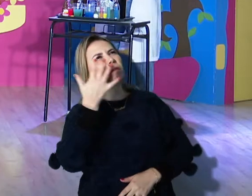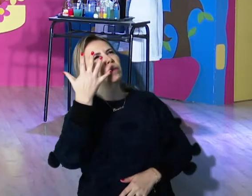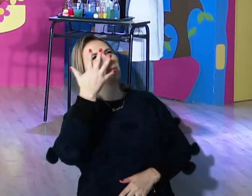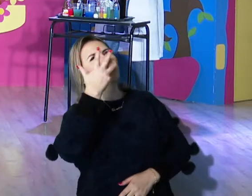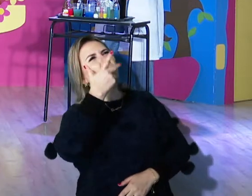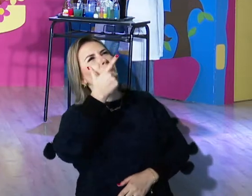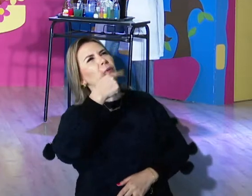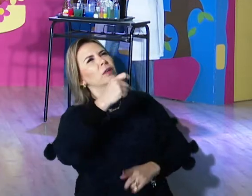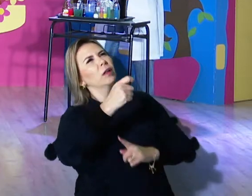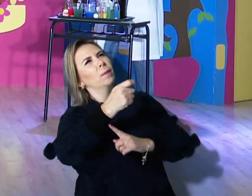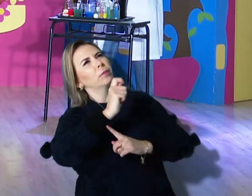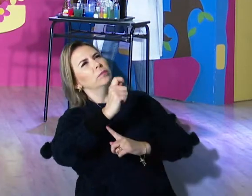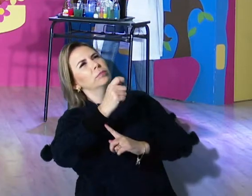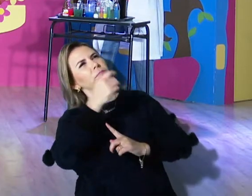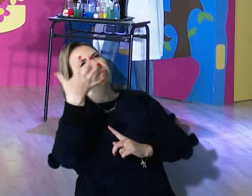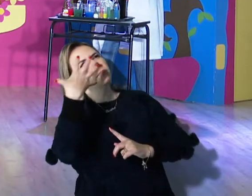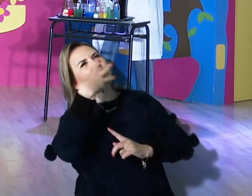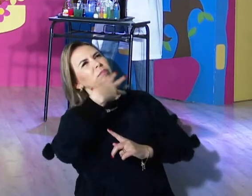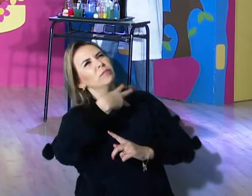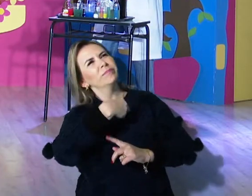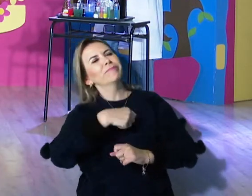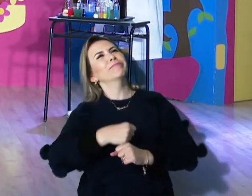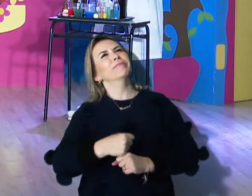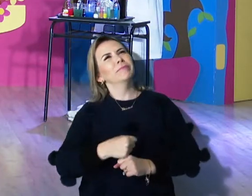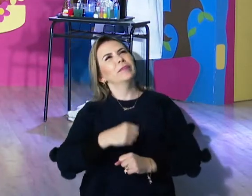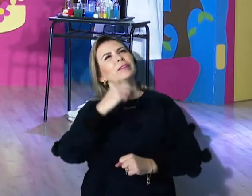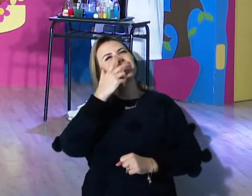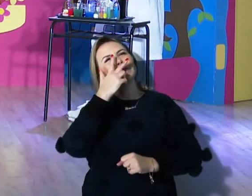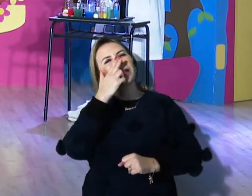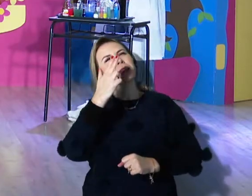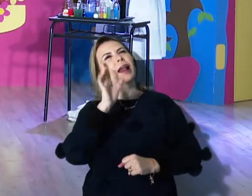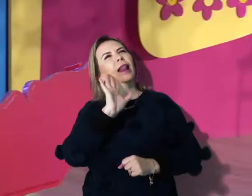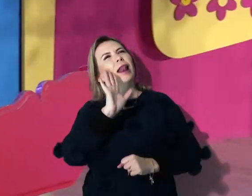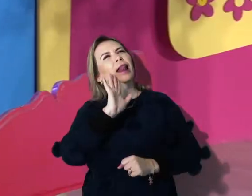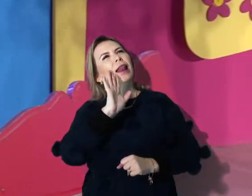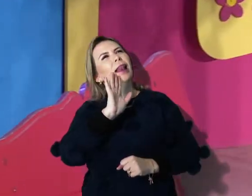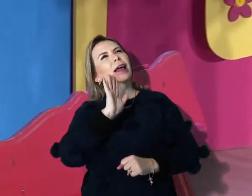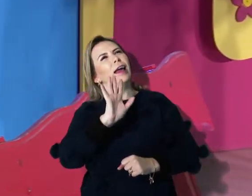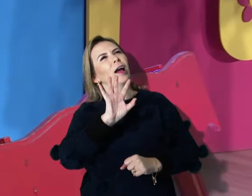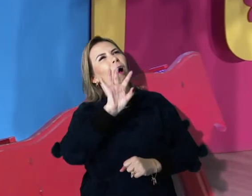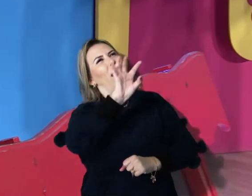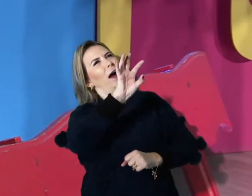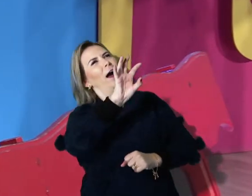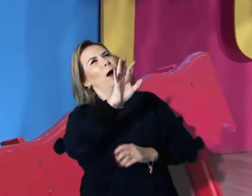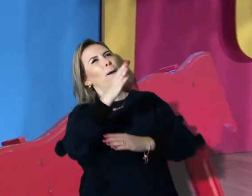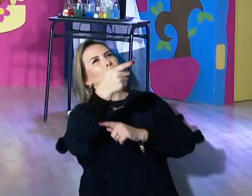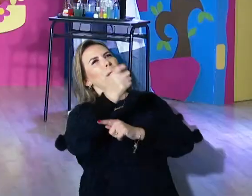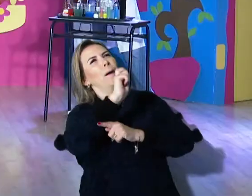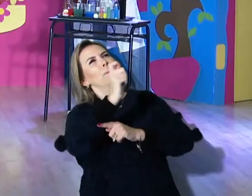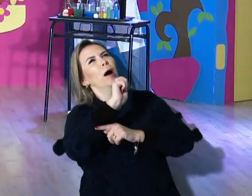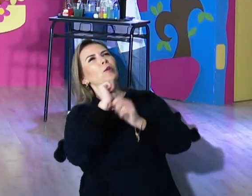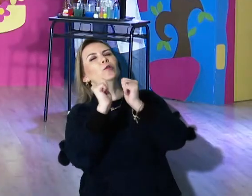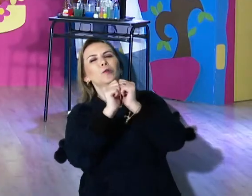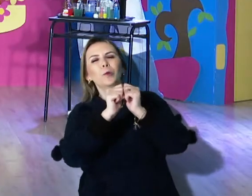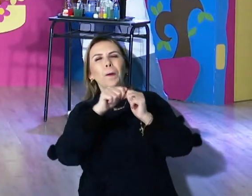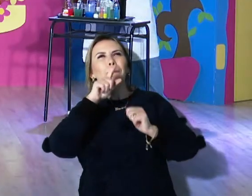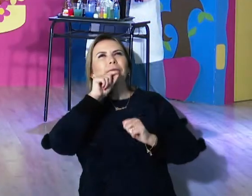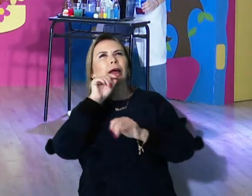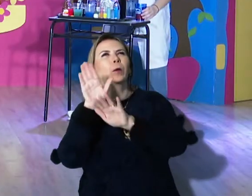né? Uhum. Oh, deve ser muito legal ser uma pipa e ficar voando junto com os passarinhos. É...